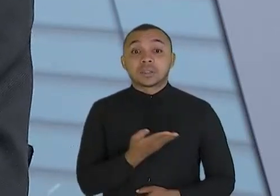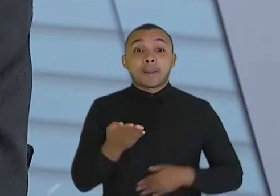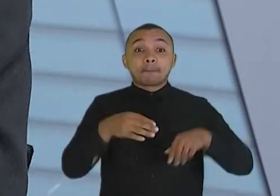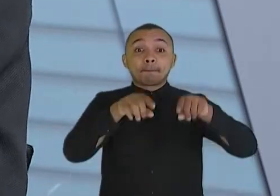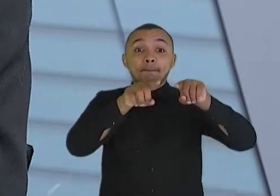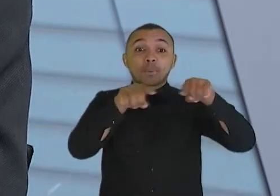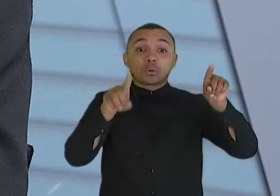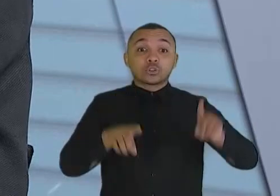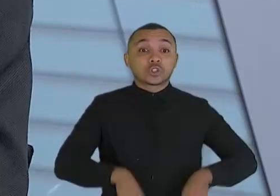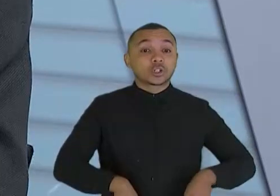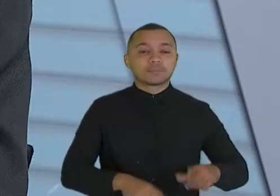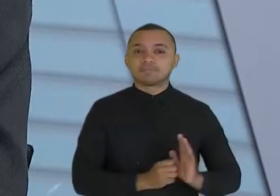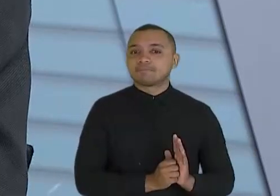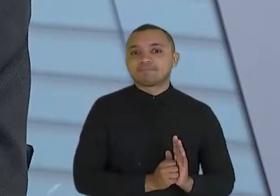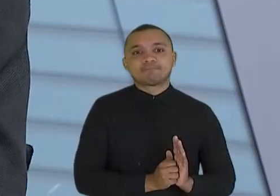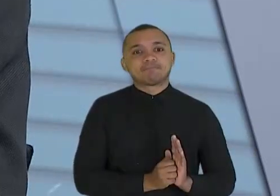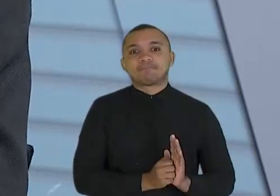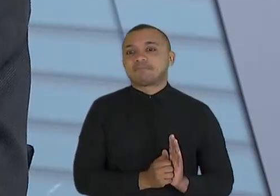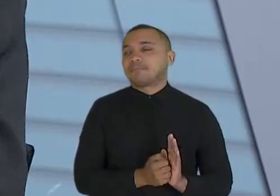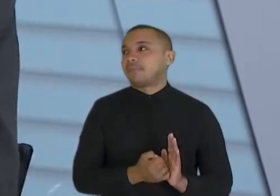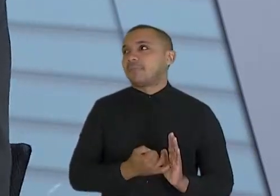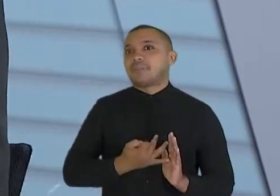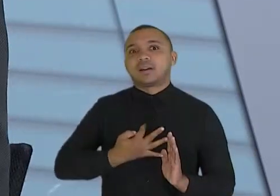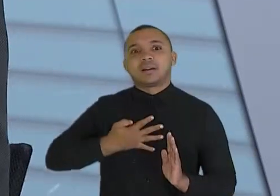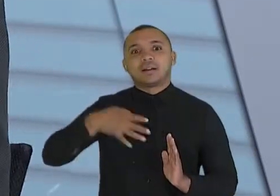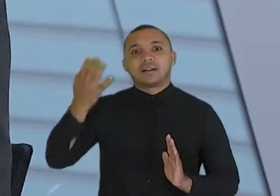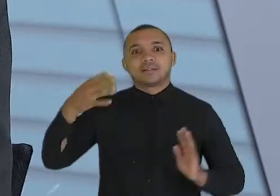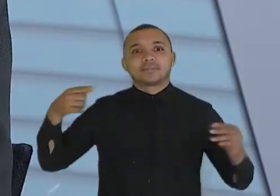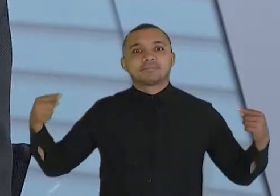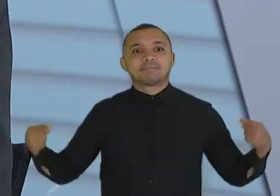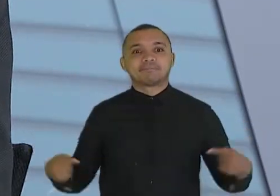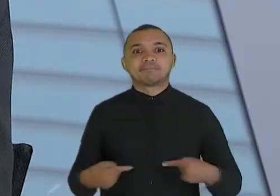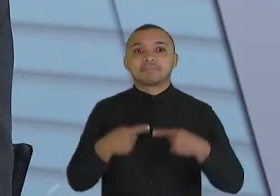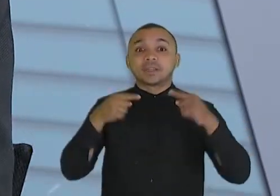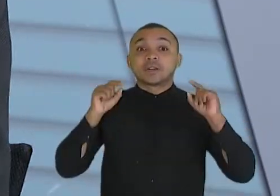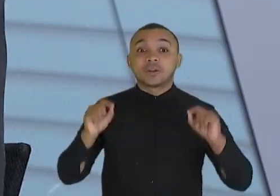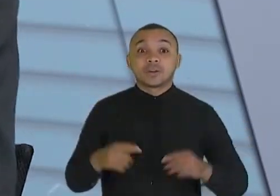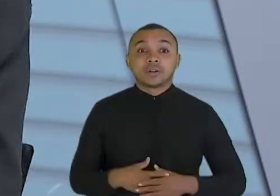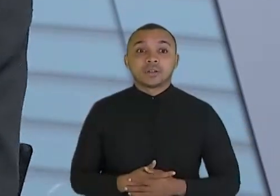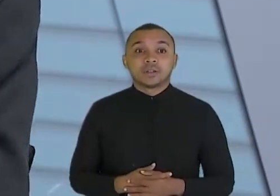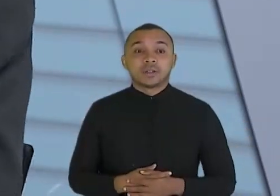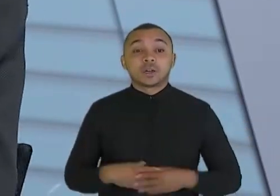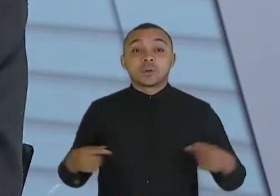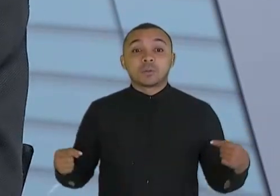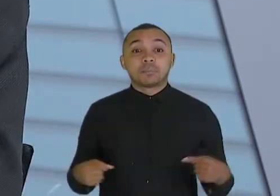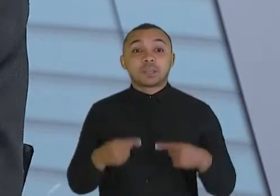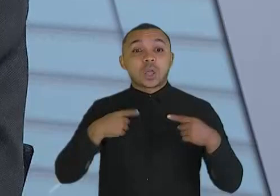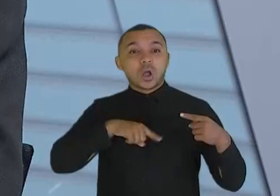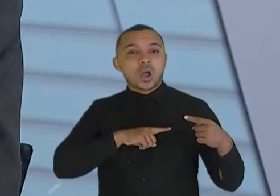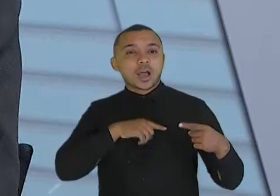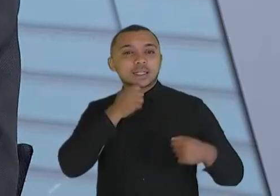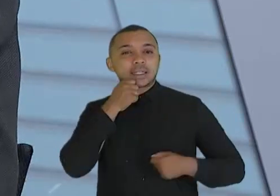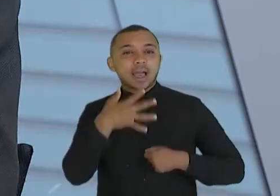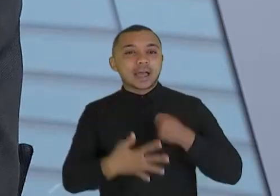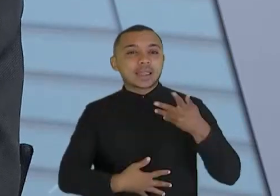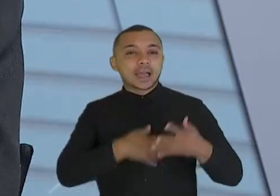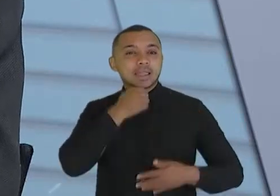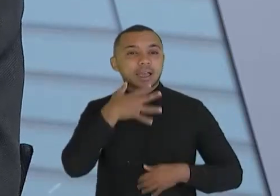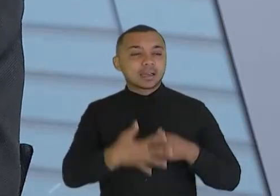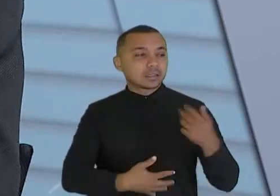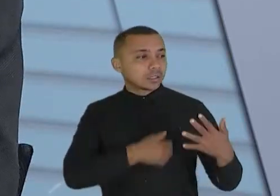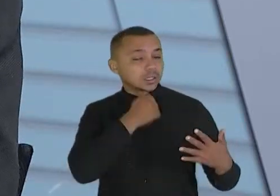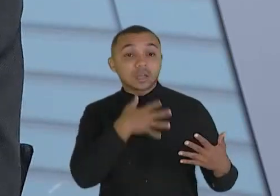projetos que vão de encontro a tudo que a gente falou aqui. Quer dizer, aí você